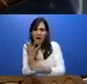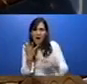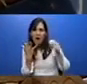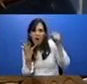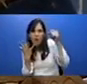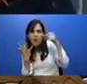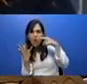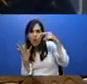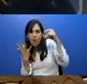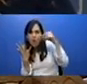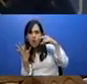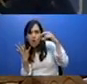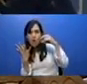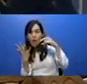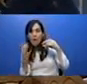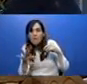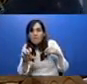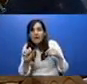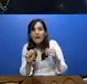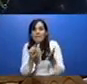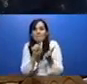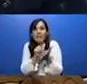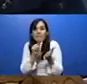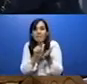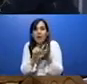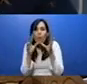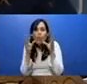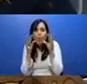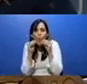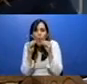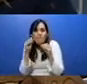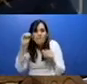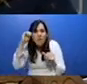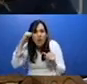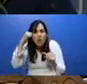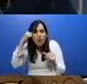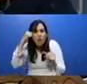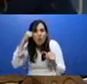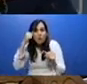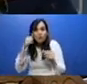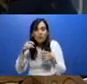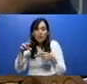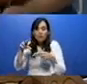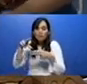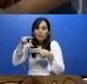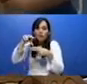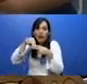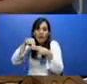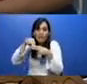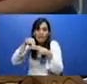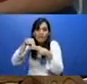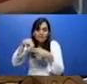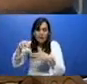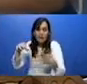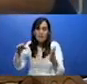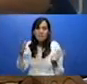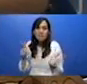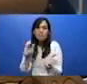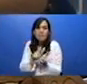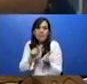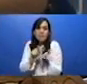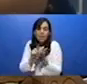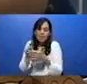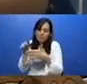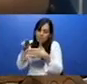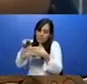ser um pedaço de uma cartolina, um papel que seja bem escuro, e um clipezinho para prender